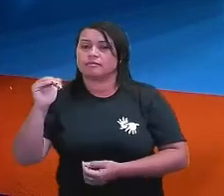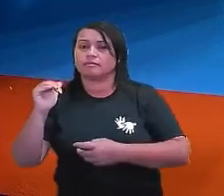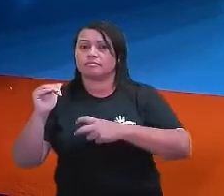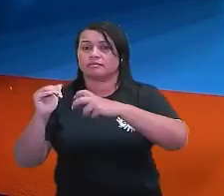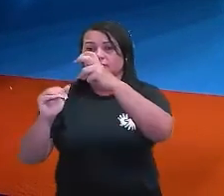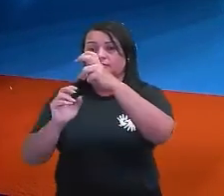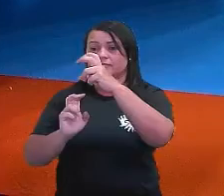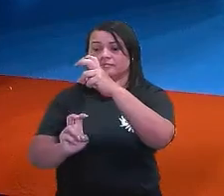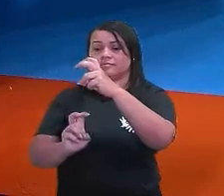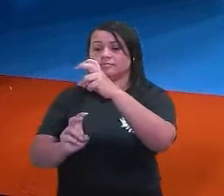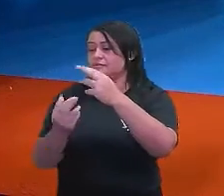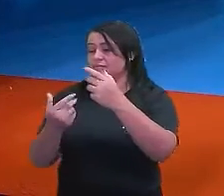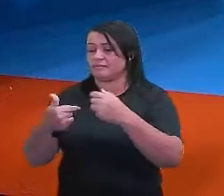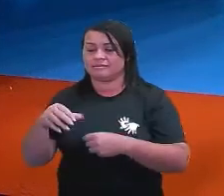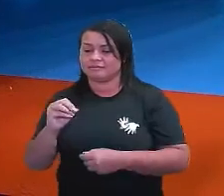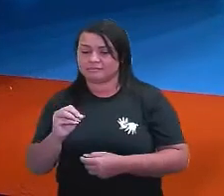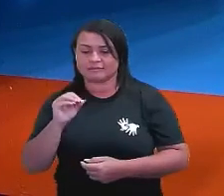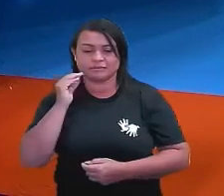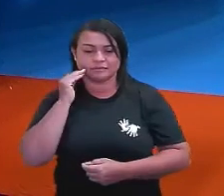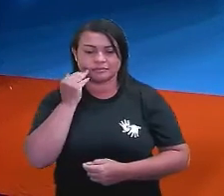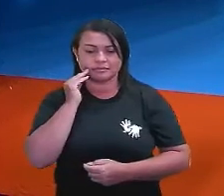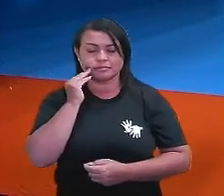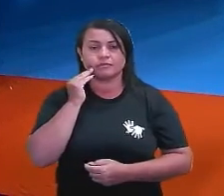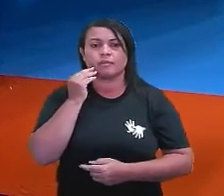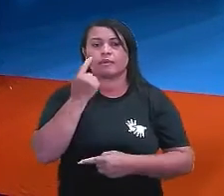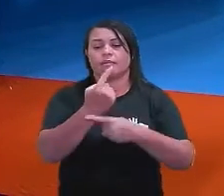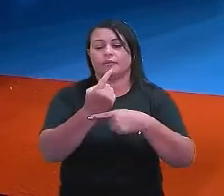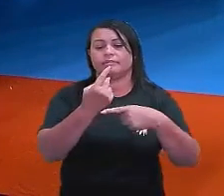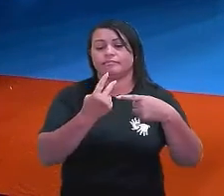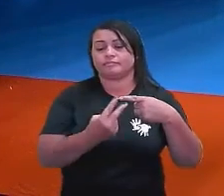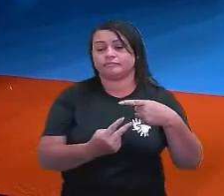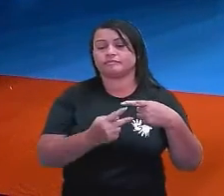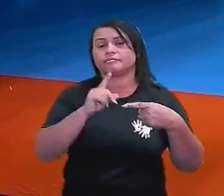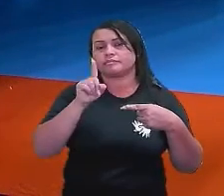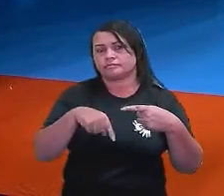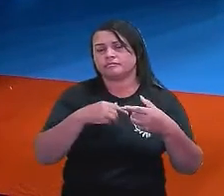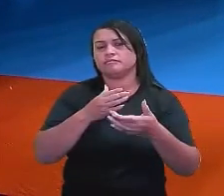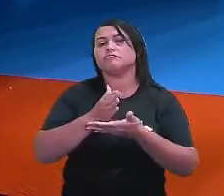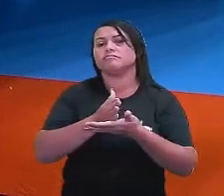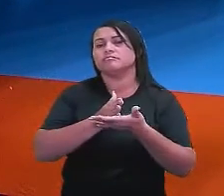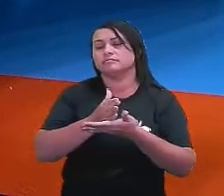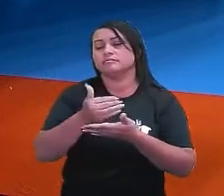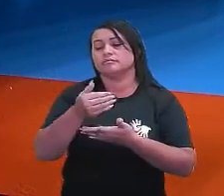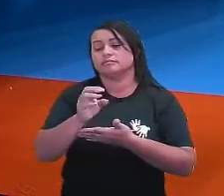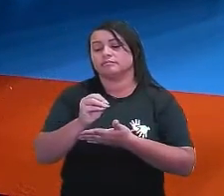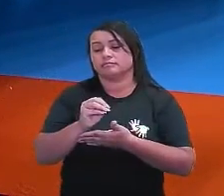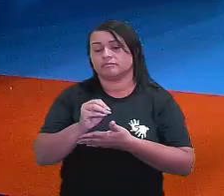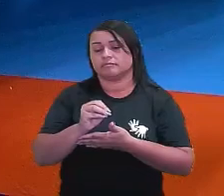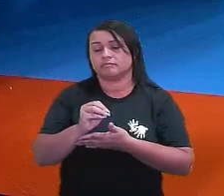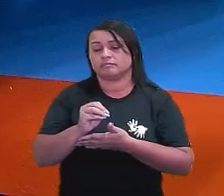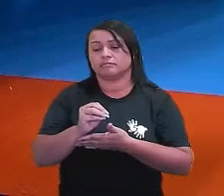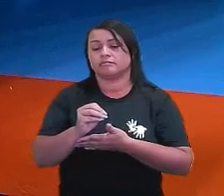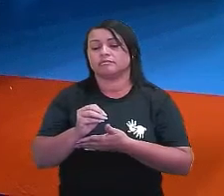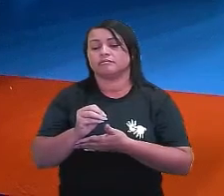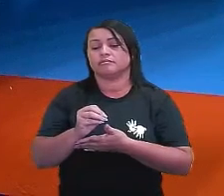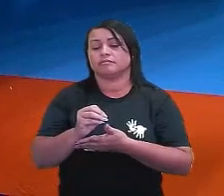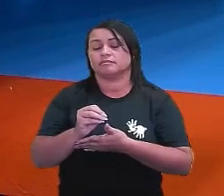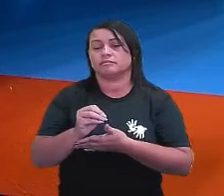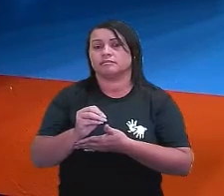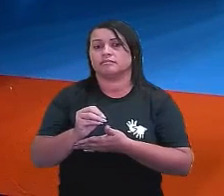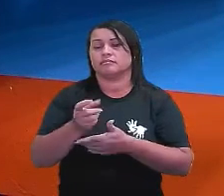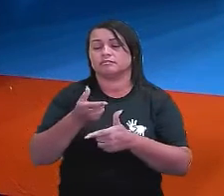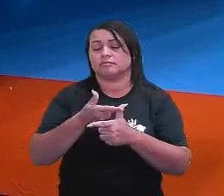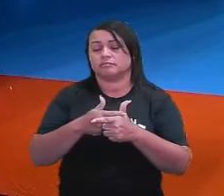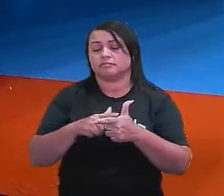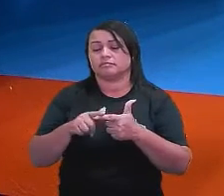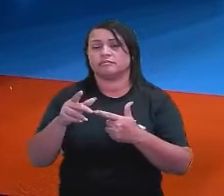5 para outro. Então, o meio, que é a metade de 10, eu vou pegar o 10 e